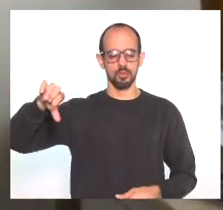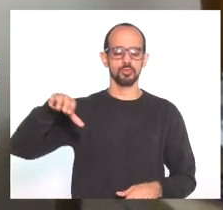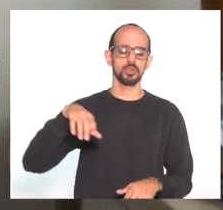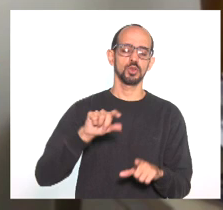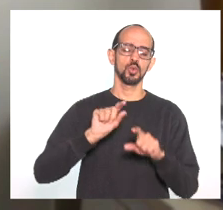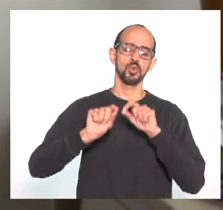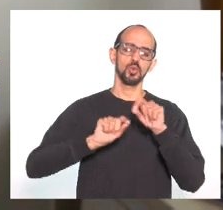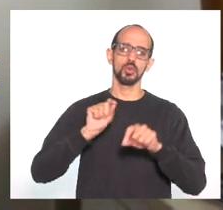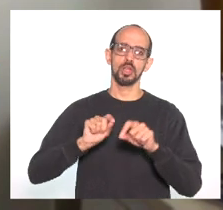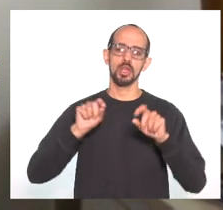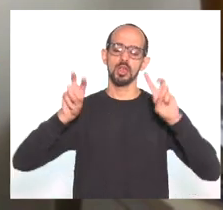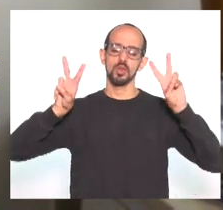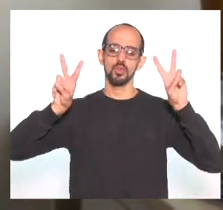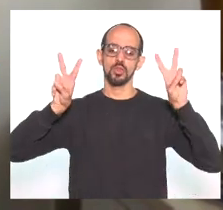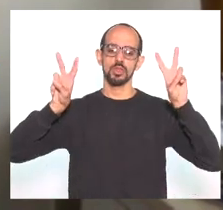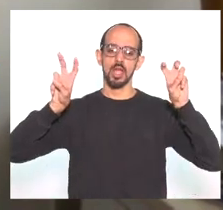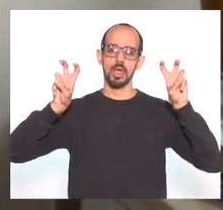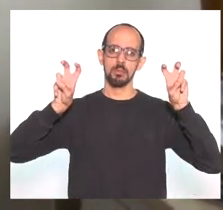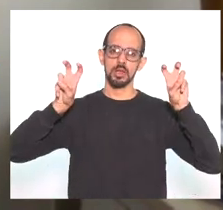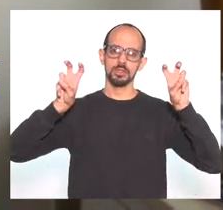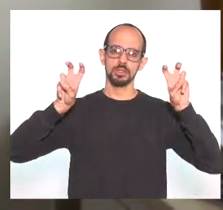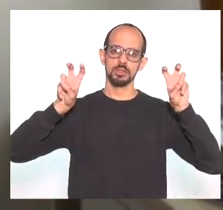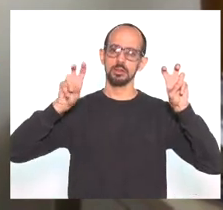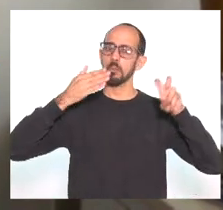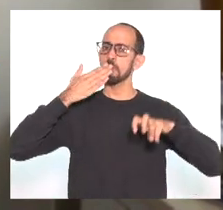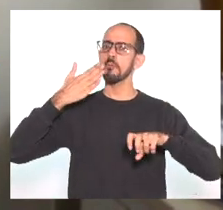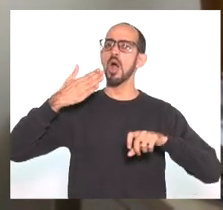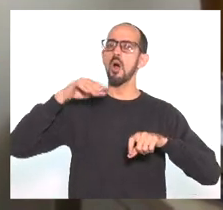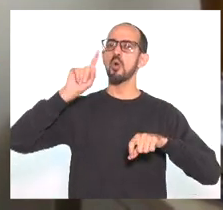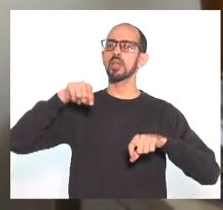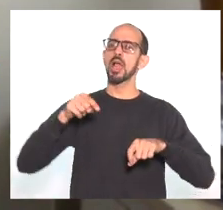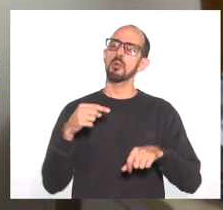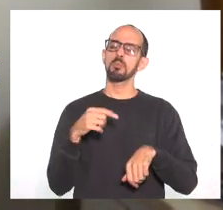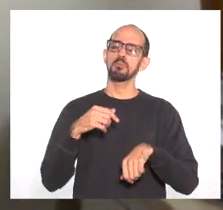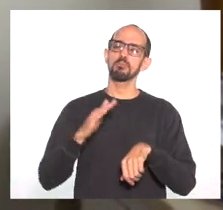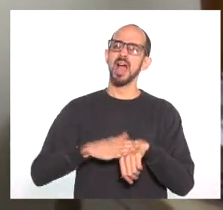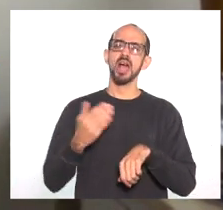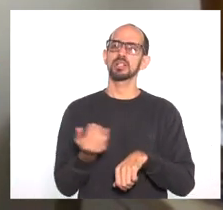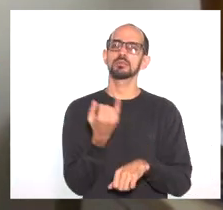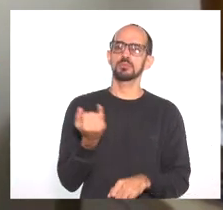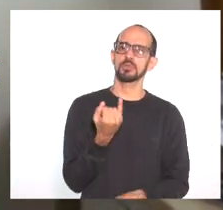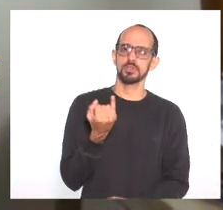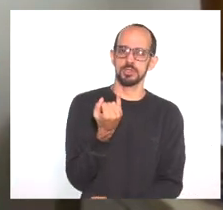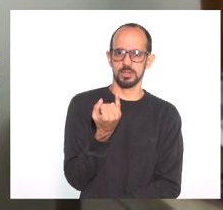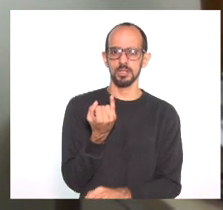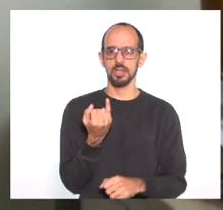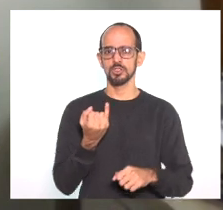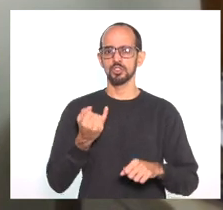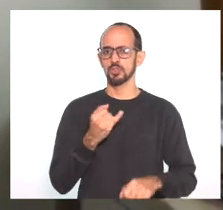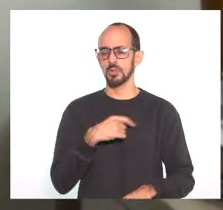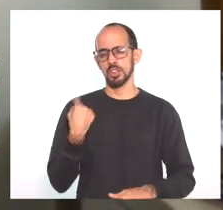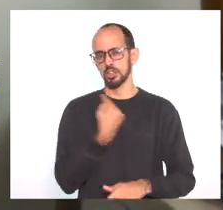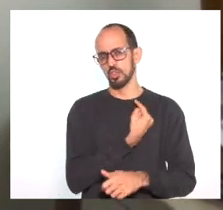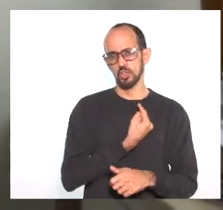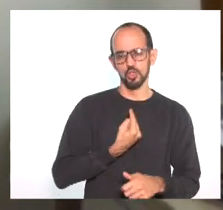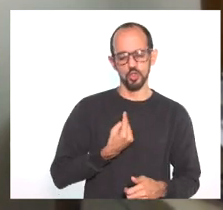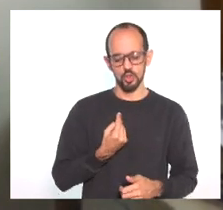Que temas seriam os mais importantes que a gente